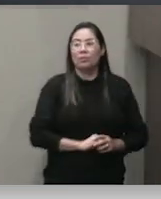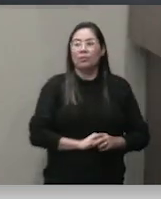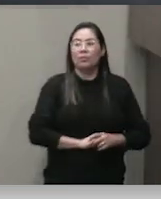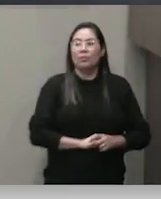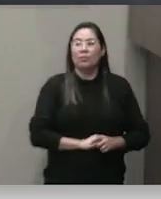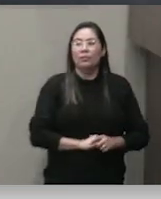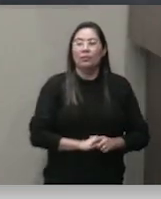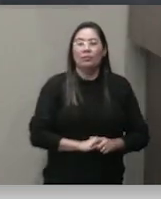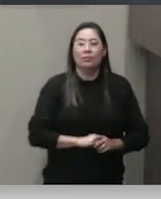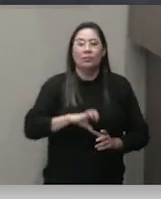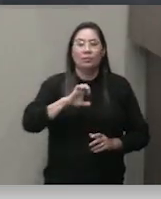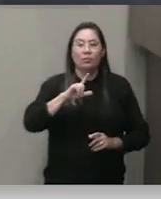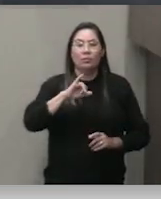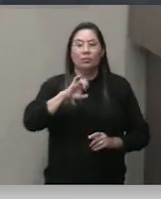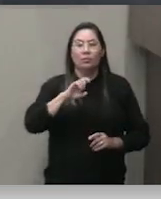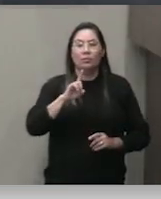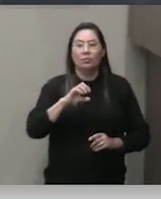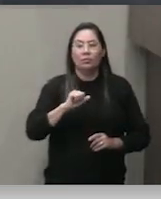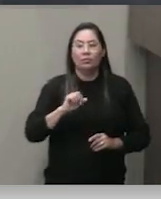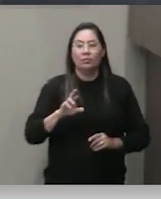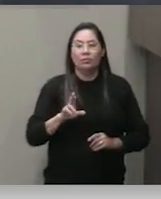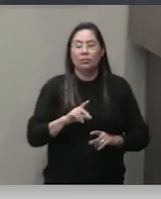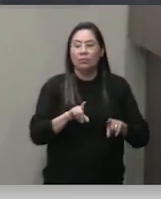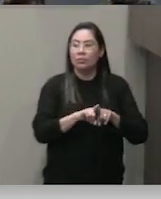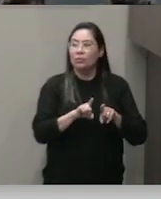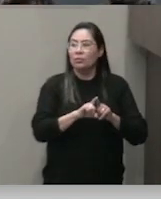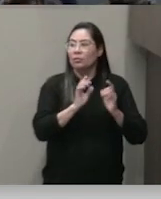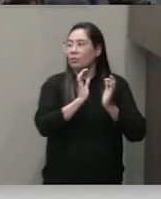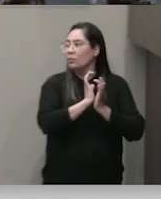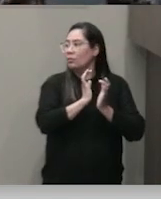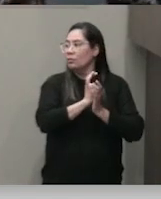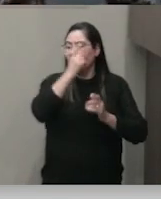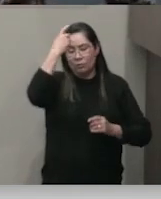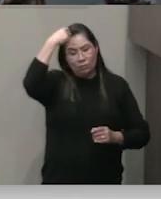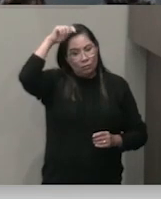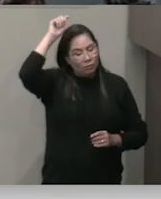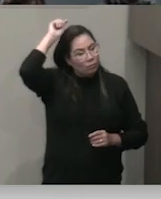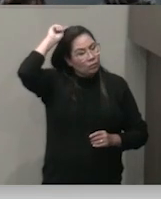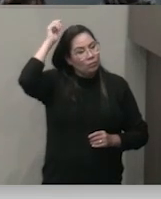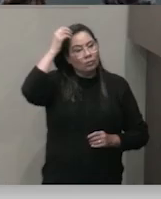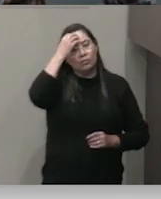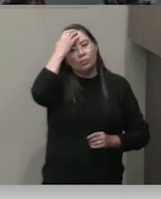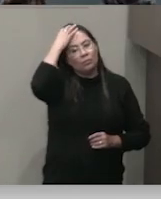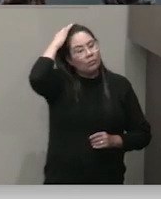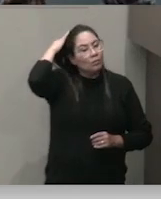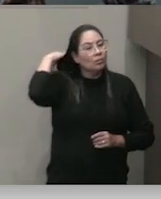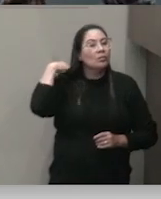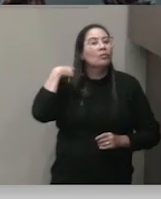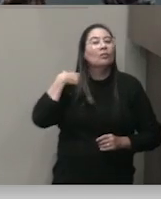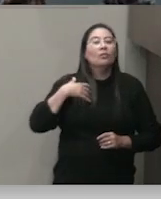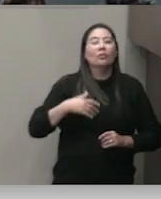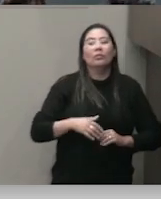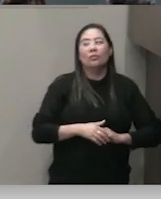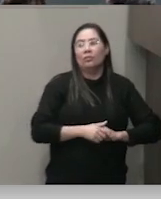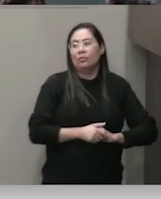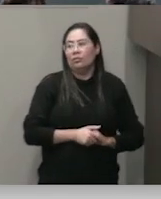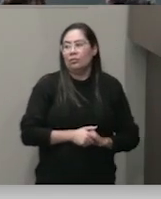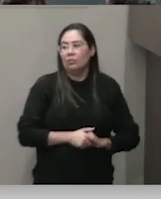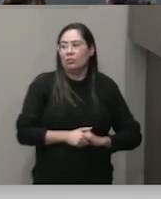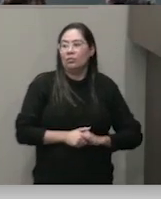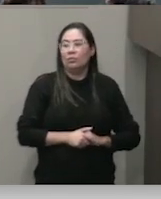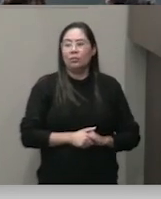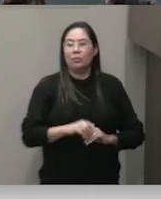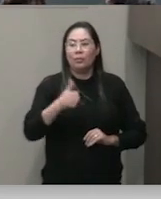e Eliezer, e solicito ao meu nobre colega vereador João Pedro Nunes, nosso primeiro secretário da